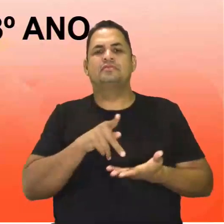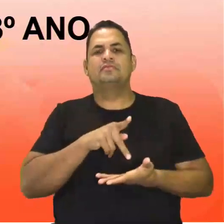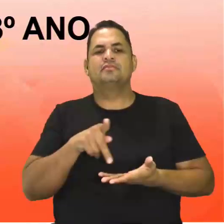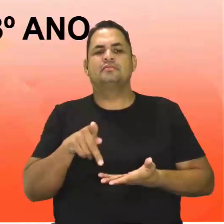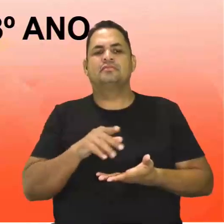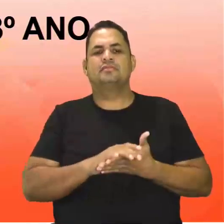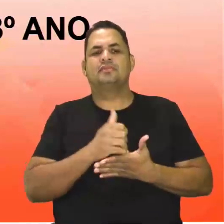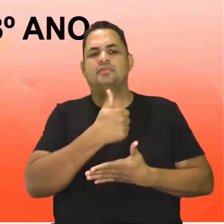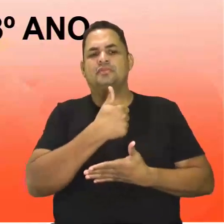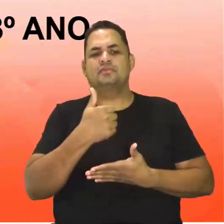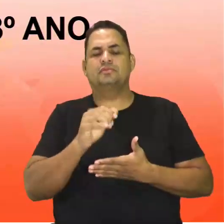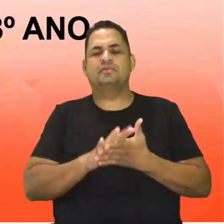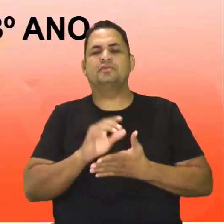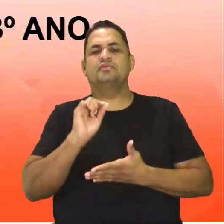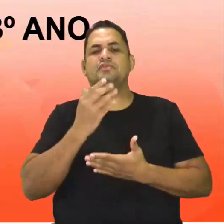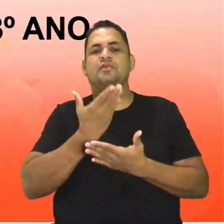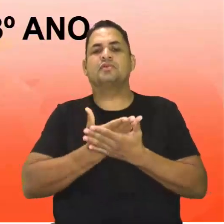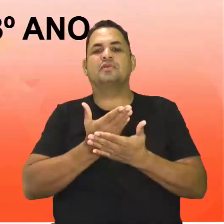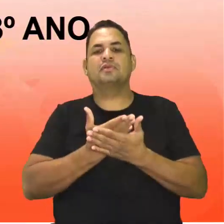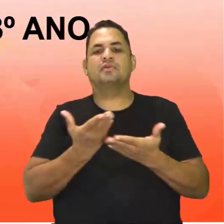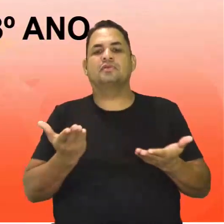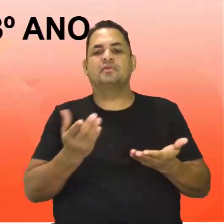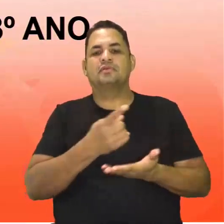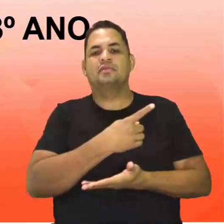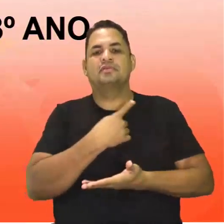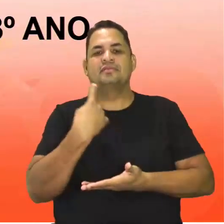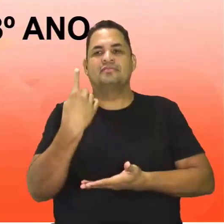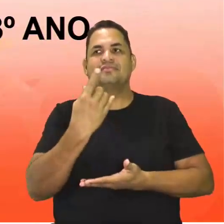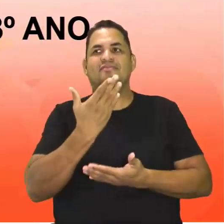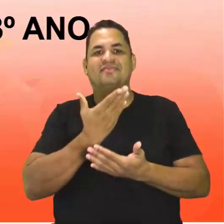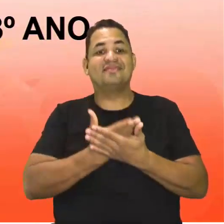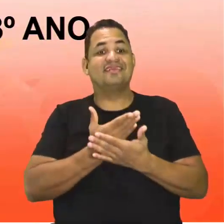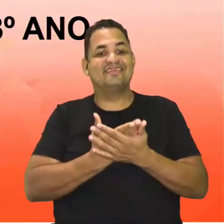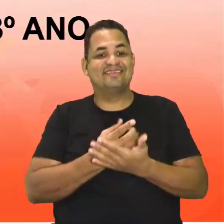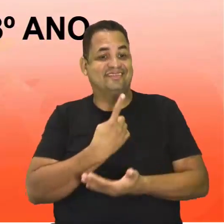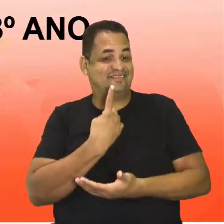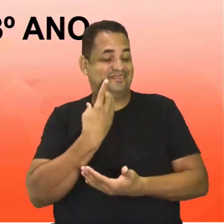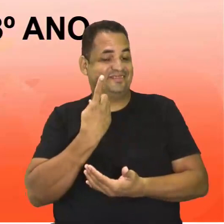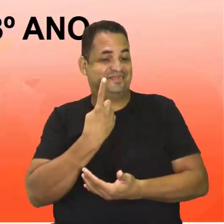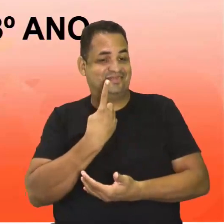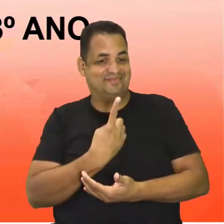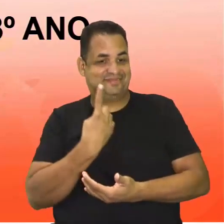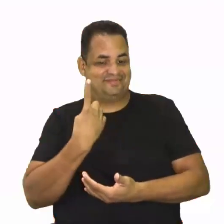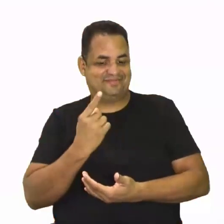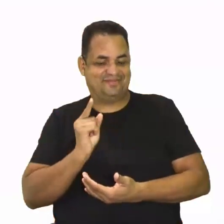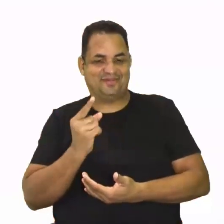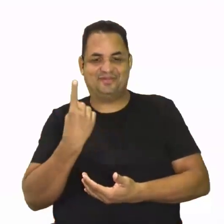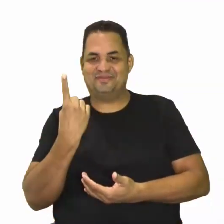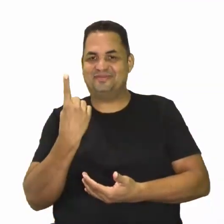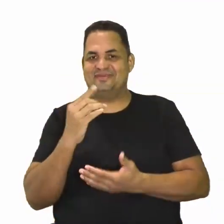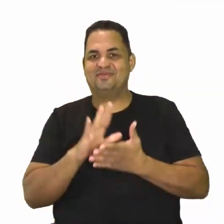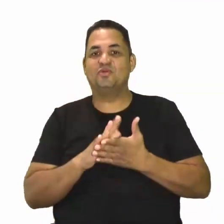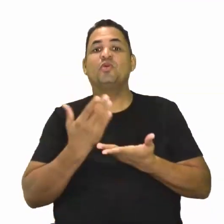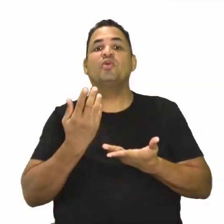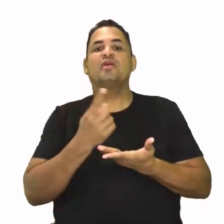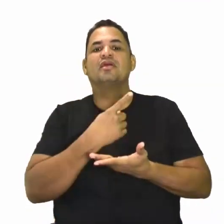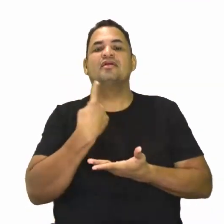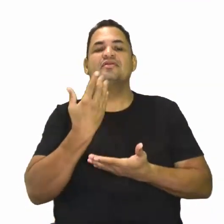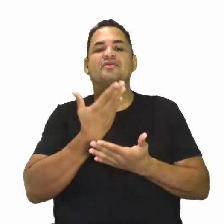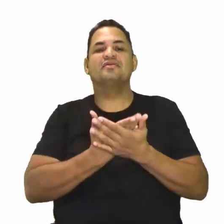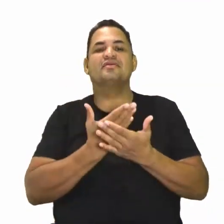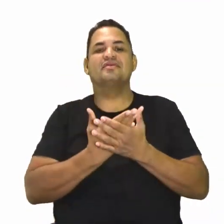aula 11.2 nós vamos ver o quê? O que nós vimos na aula 11.1. E o que foi que nós vimos?